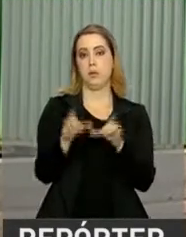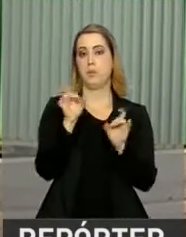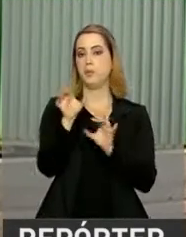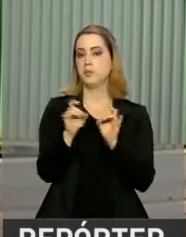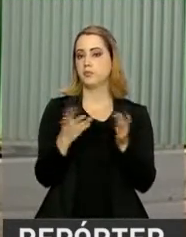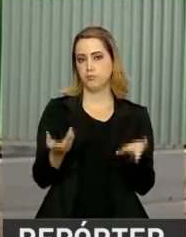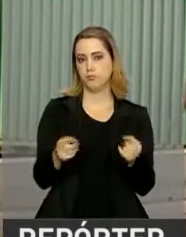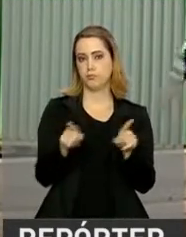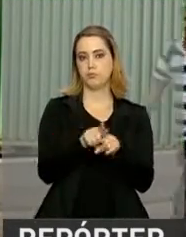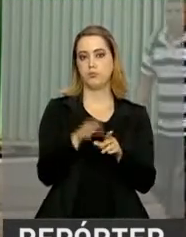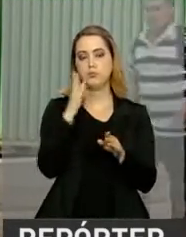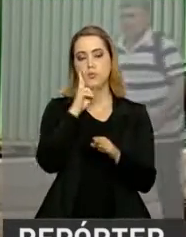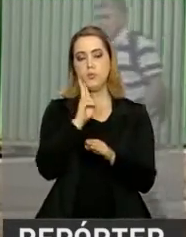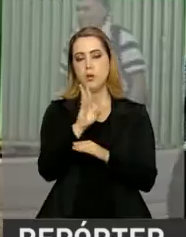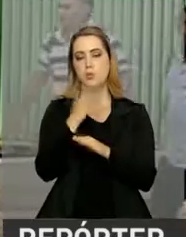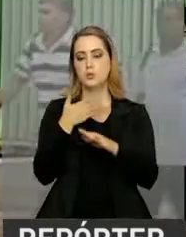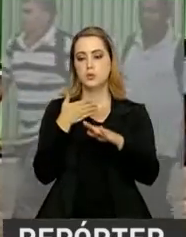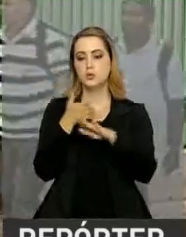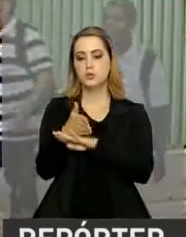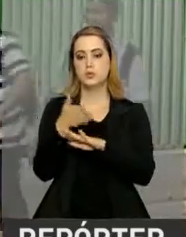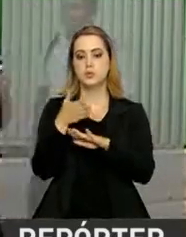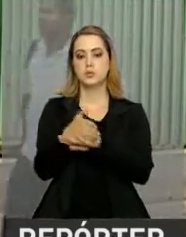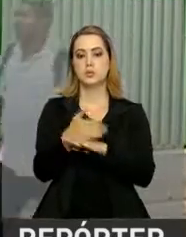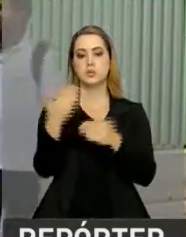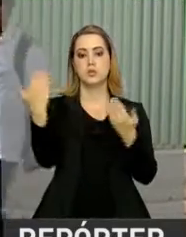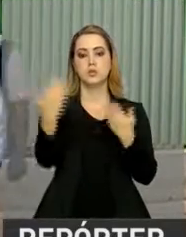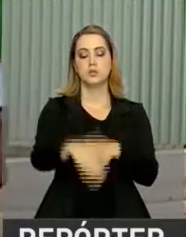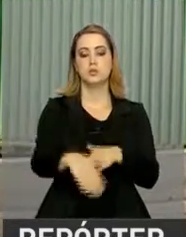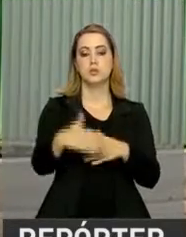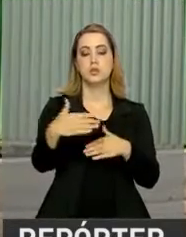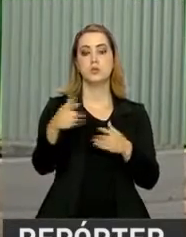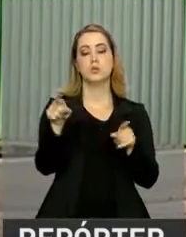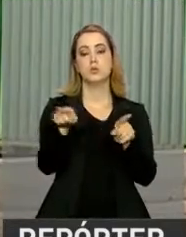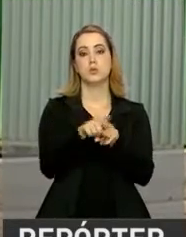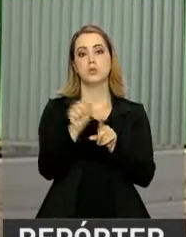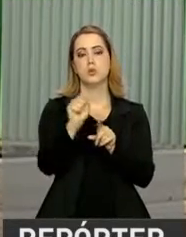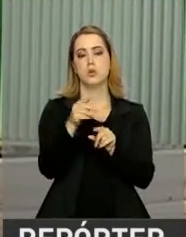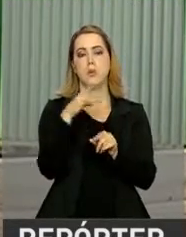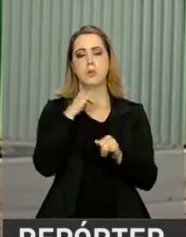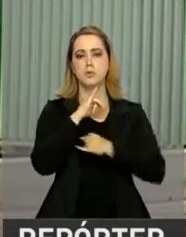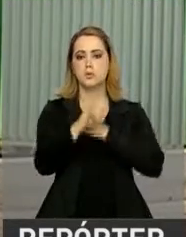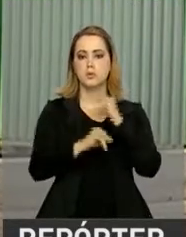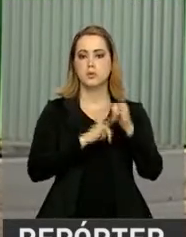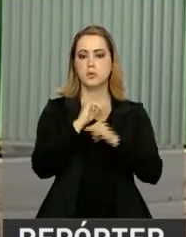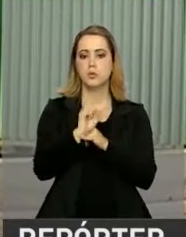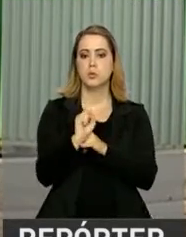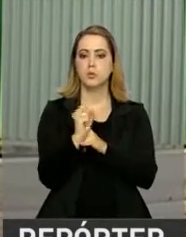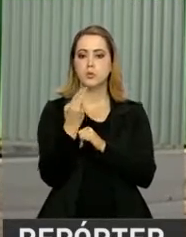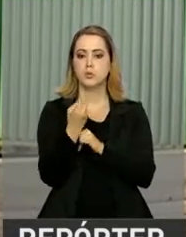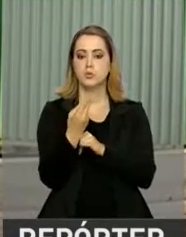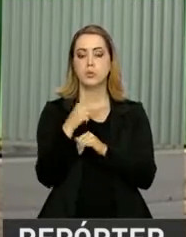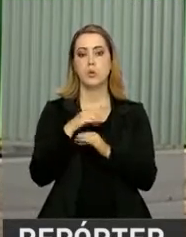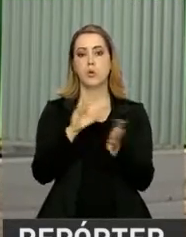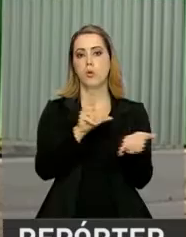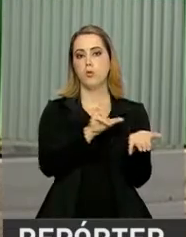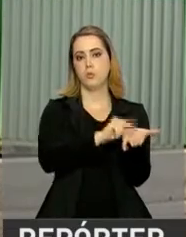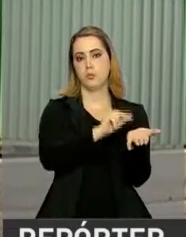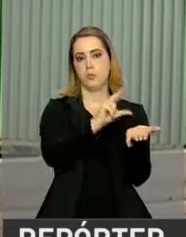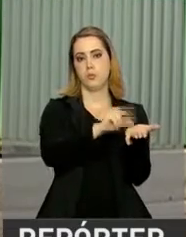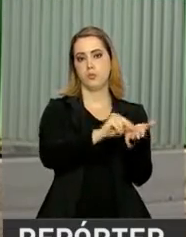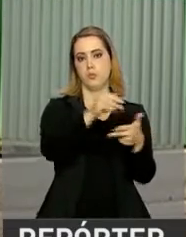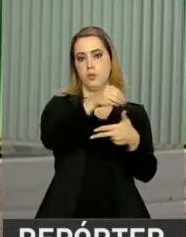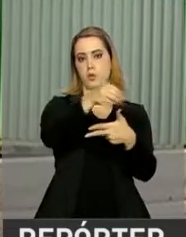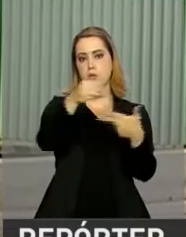cartões com os locais de provas. Esse acesso pode ser feito pela internet ou por meio do aplicativo